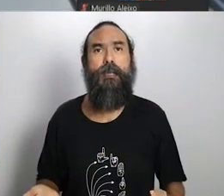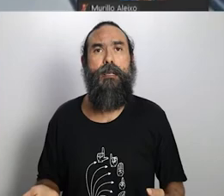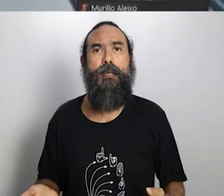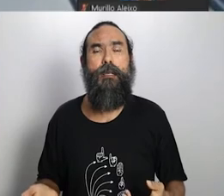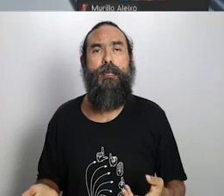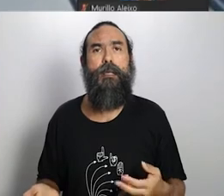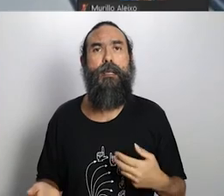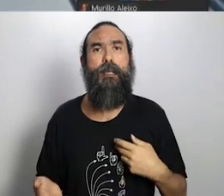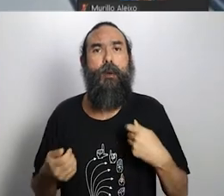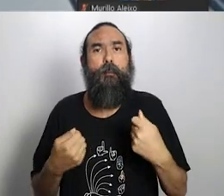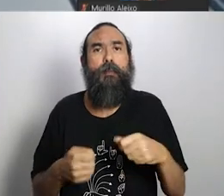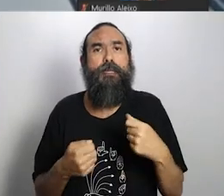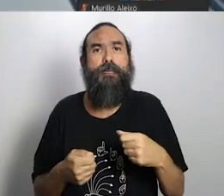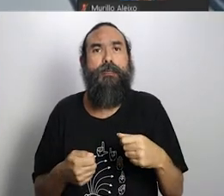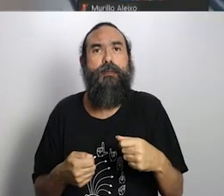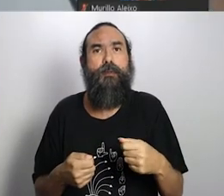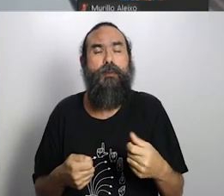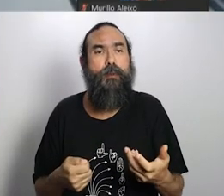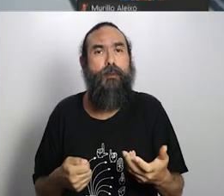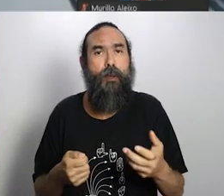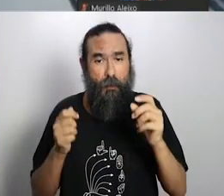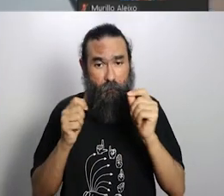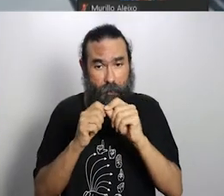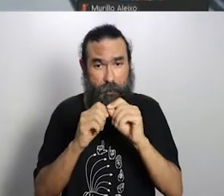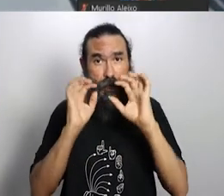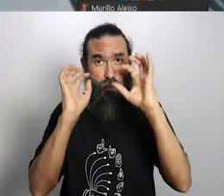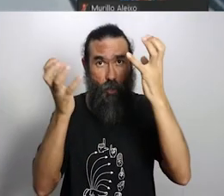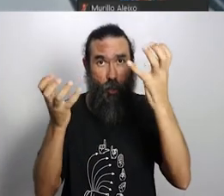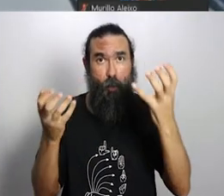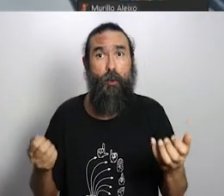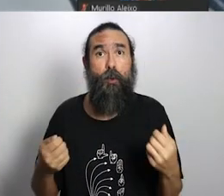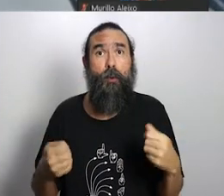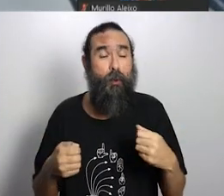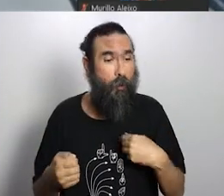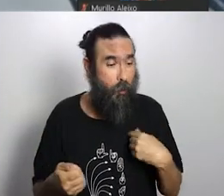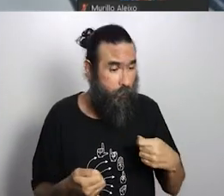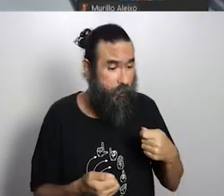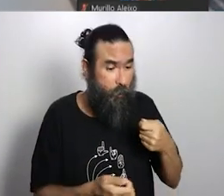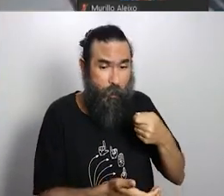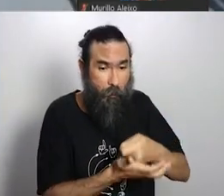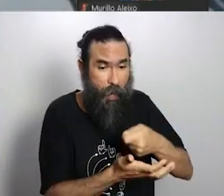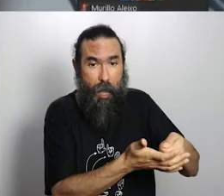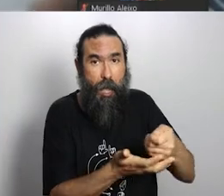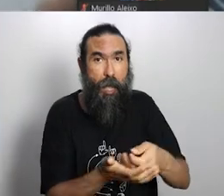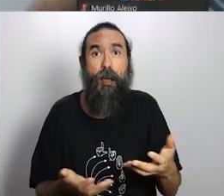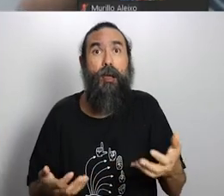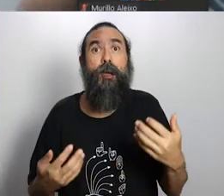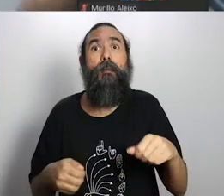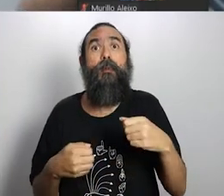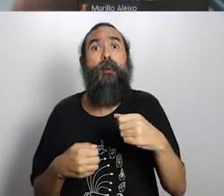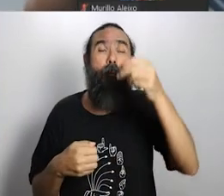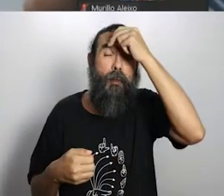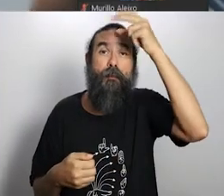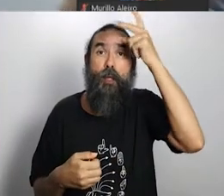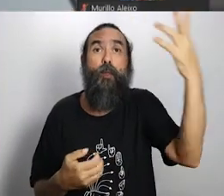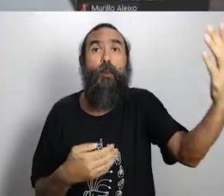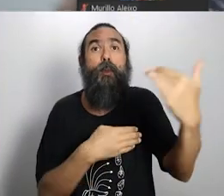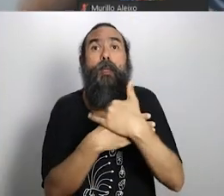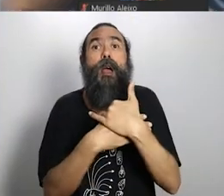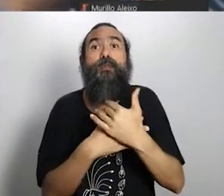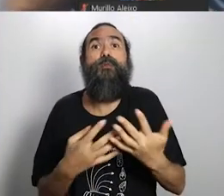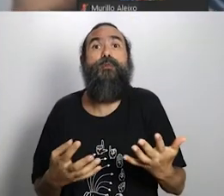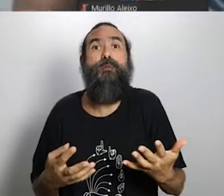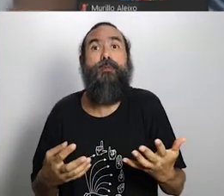como é que pode? Eu não sou nenhuma forasteira, eu sou aqui, nasci em Ilha de Amaracá, tem que apelar um bico de luz para